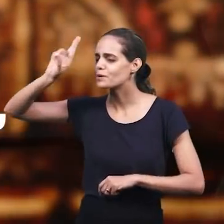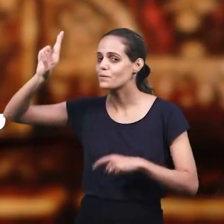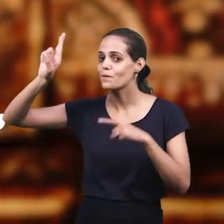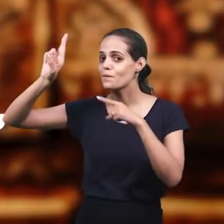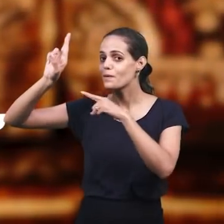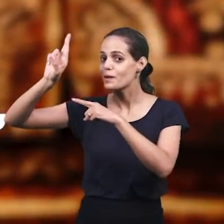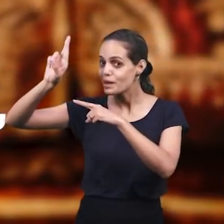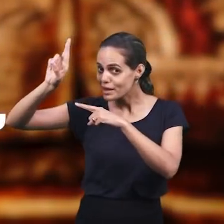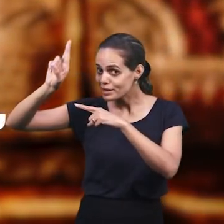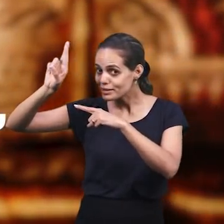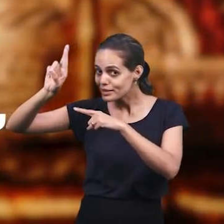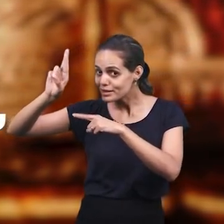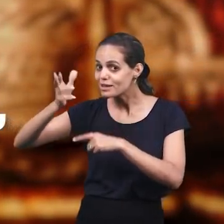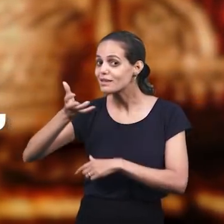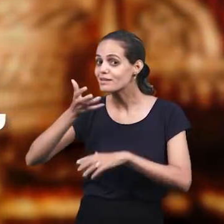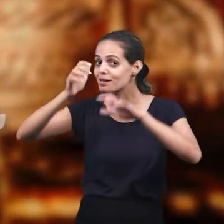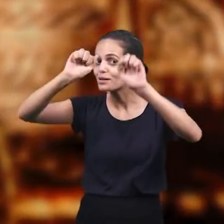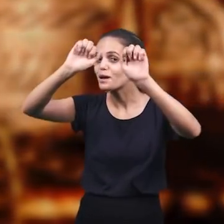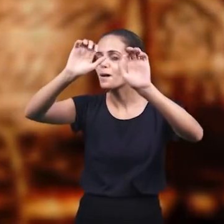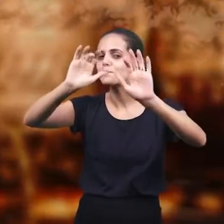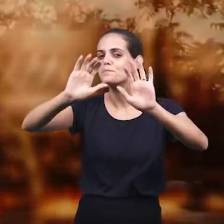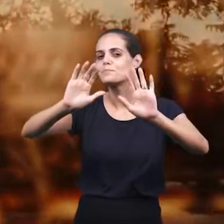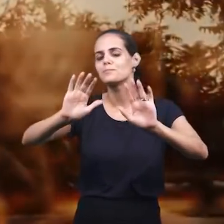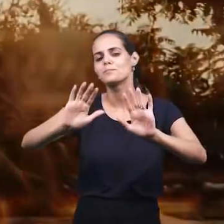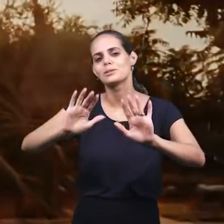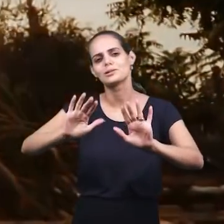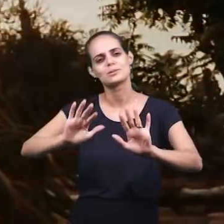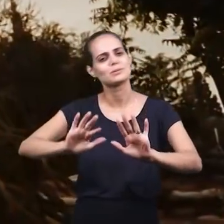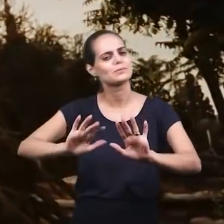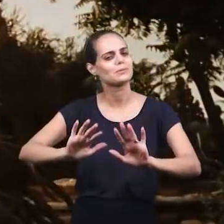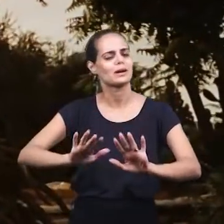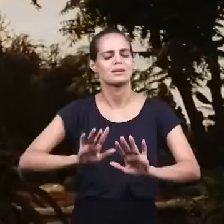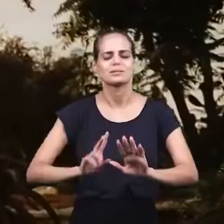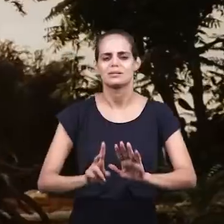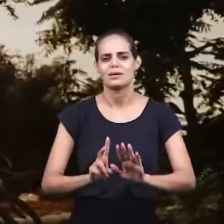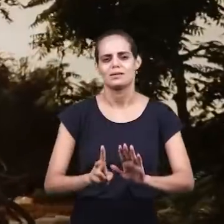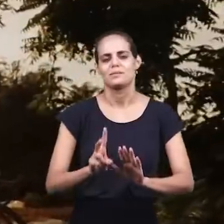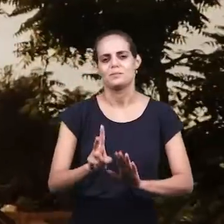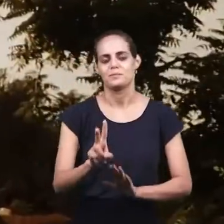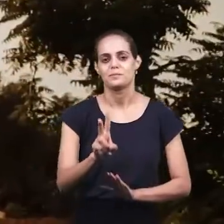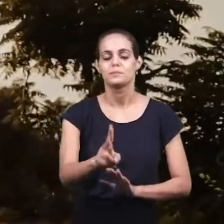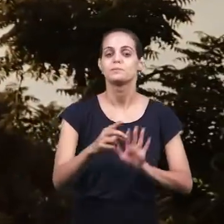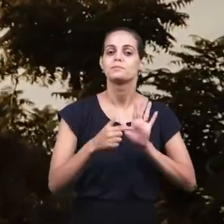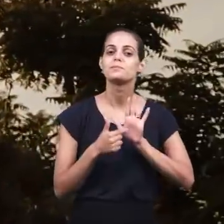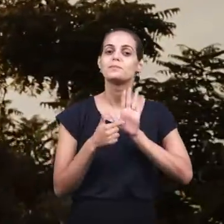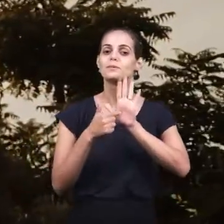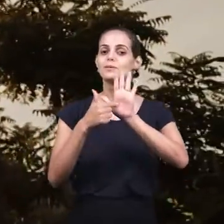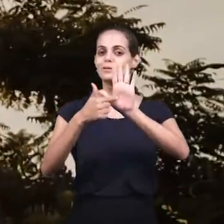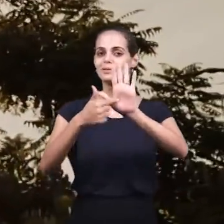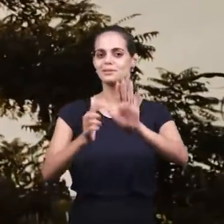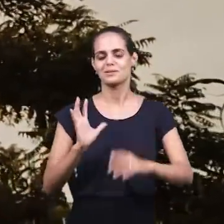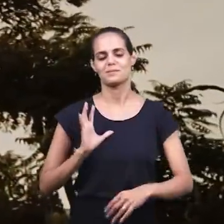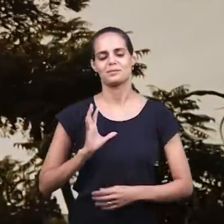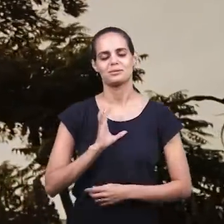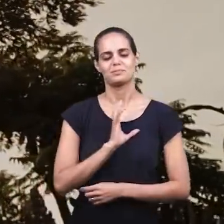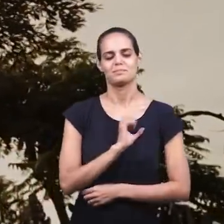precisares, estarei à disposição para mostrar a ti o